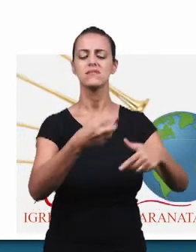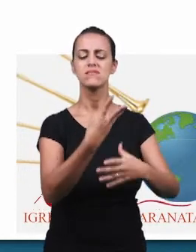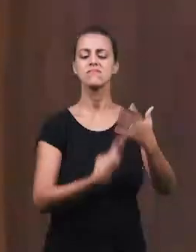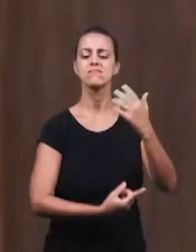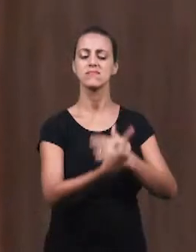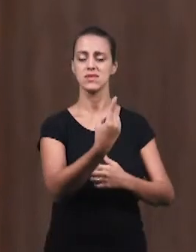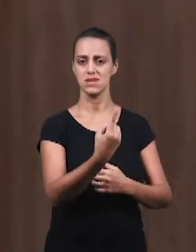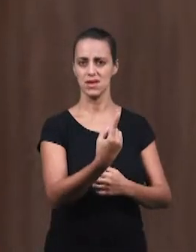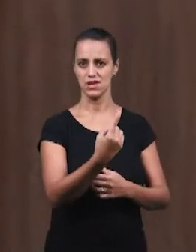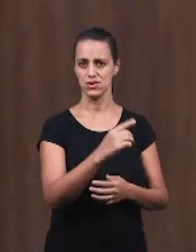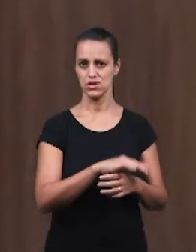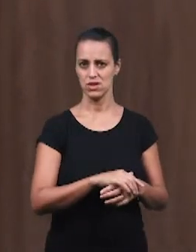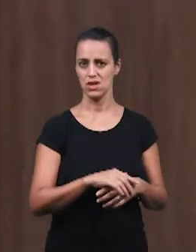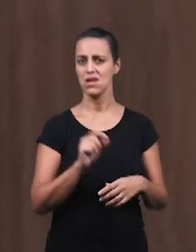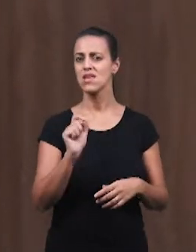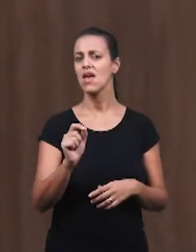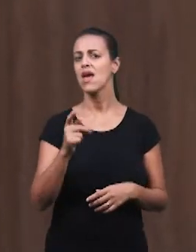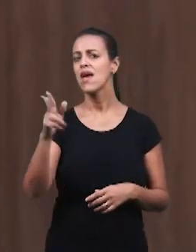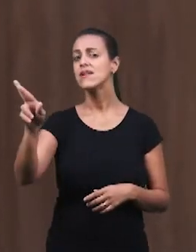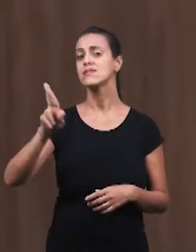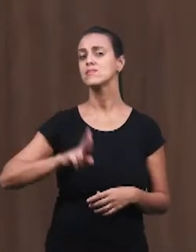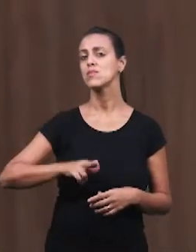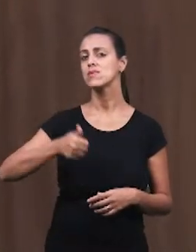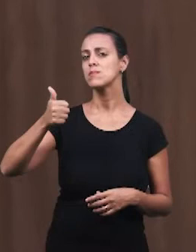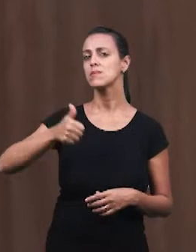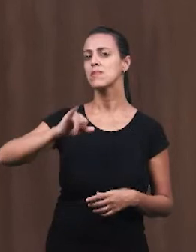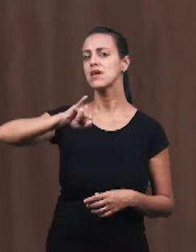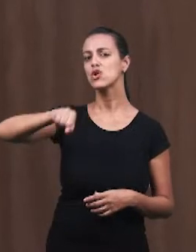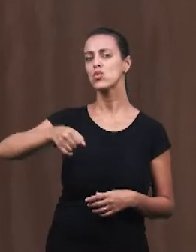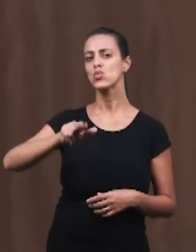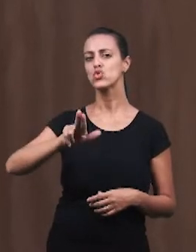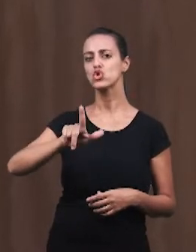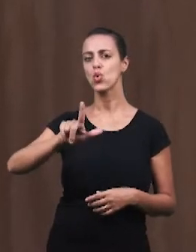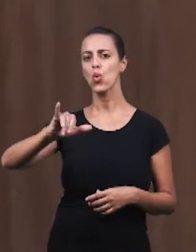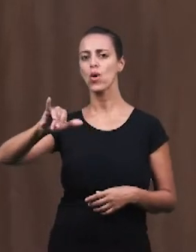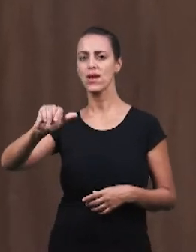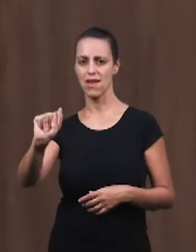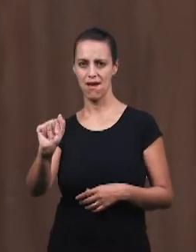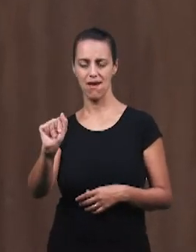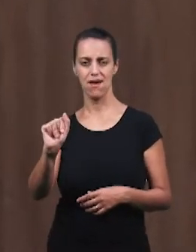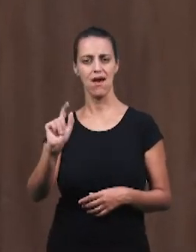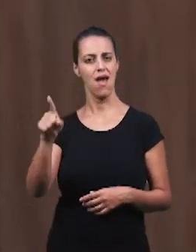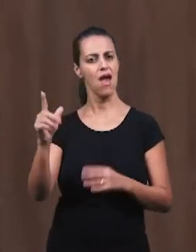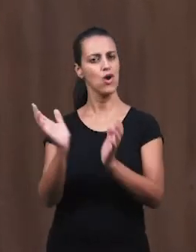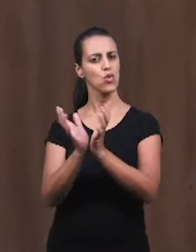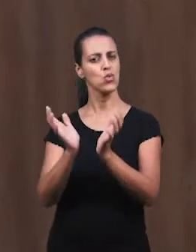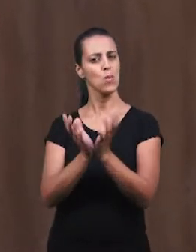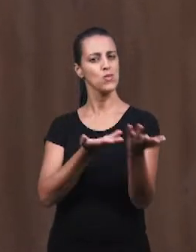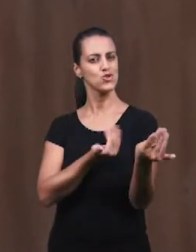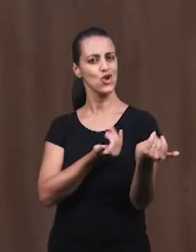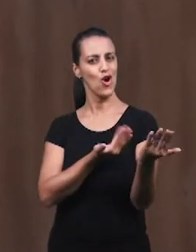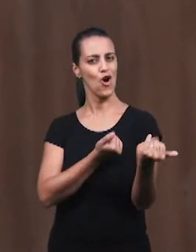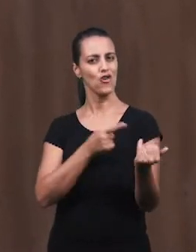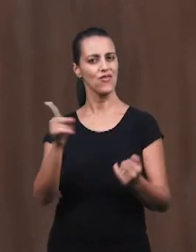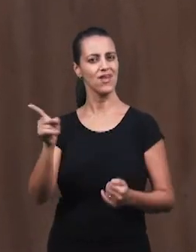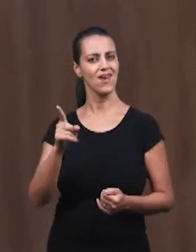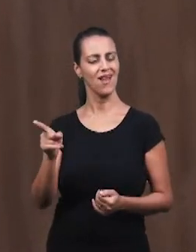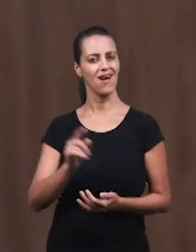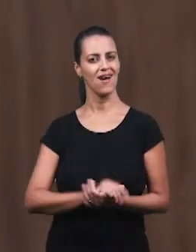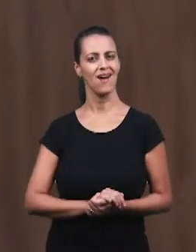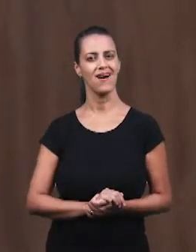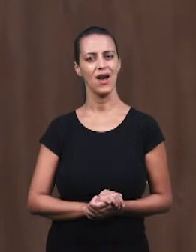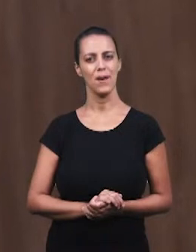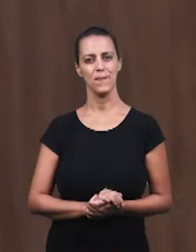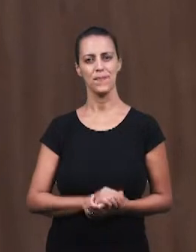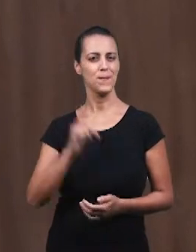Zaqueu, quem vai primeiramente falar é a nossa irmã Júlia Cristina. A Júlia Cristina é do grupo de jovens da igreja